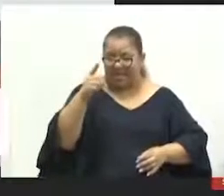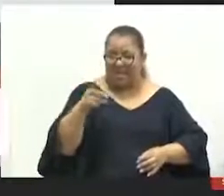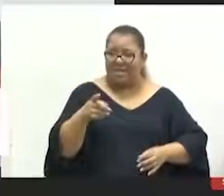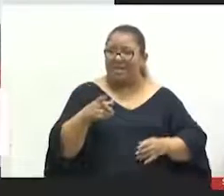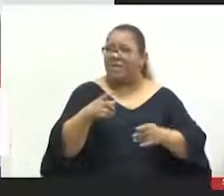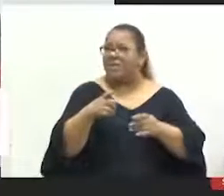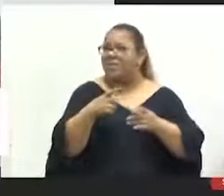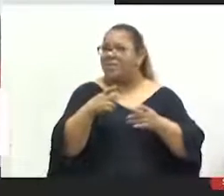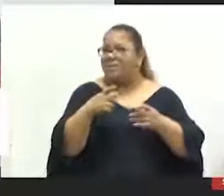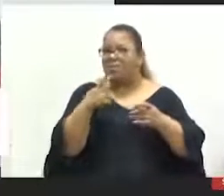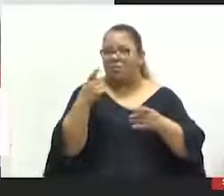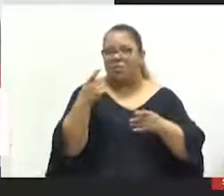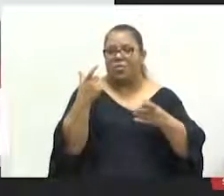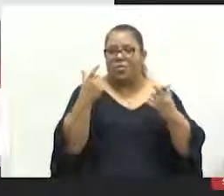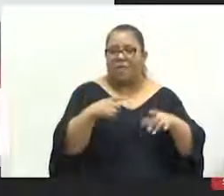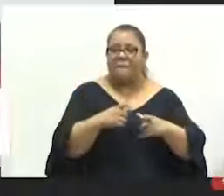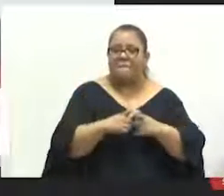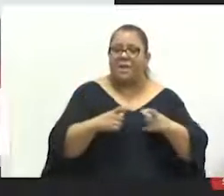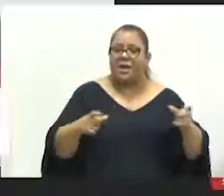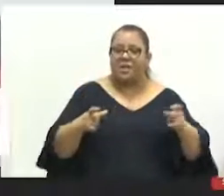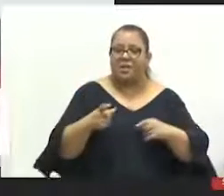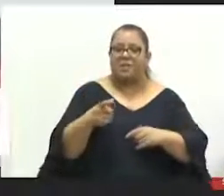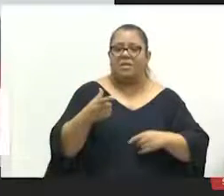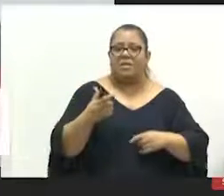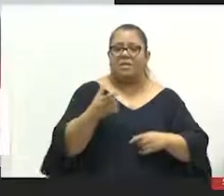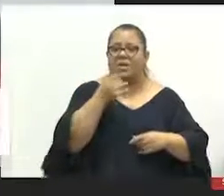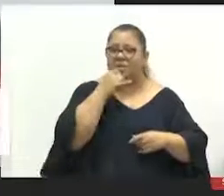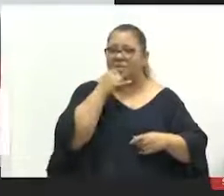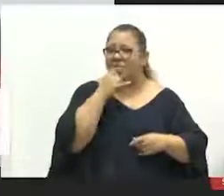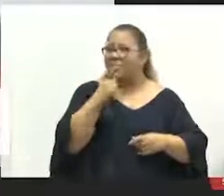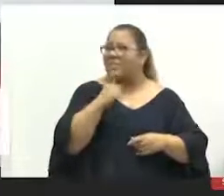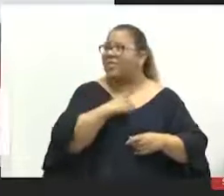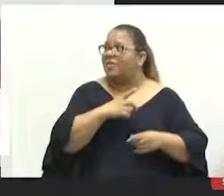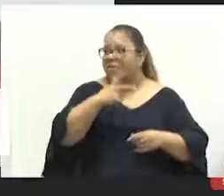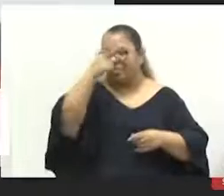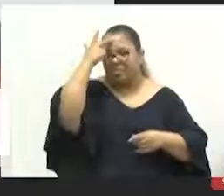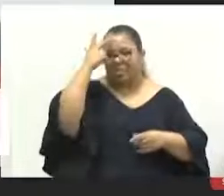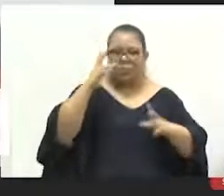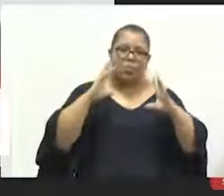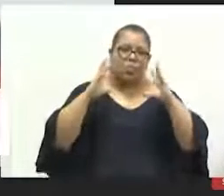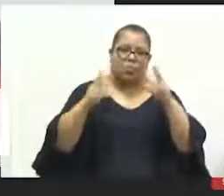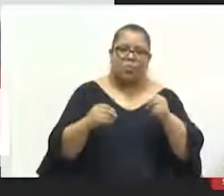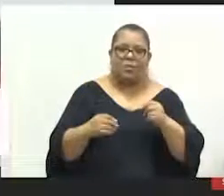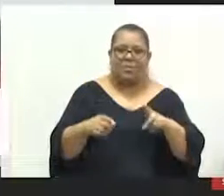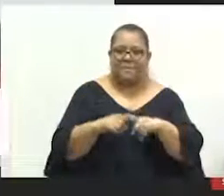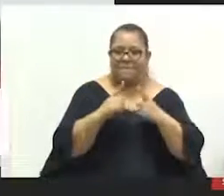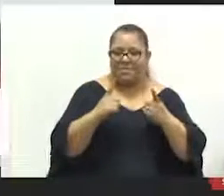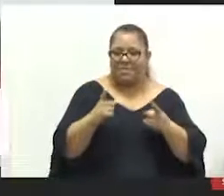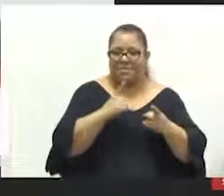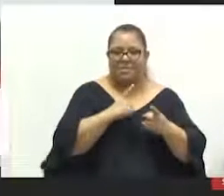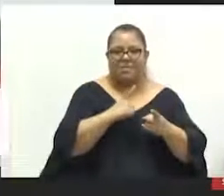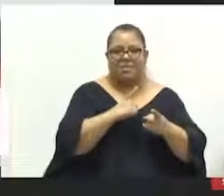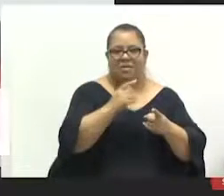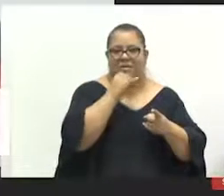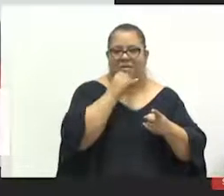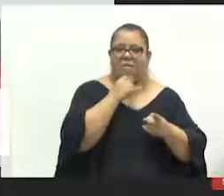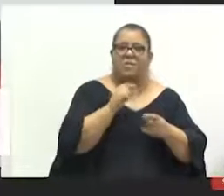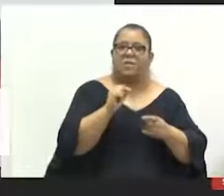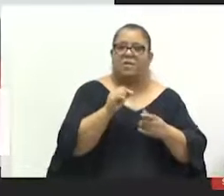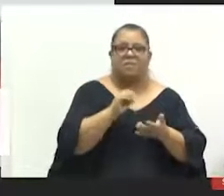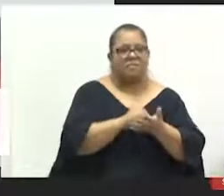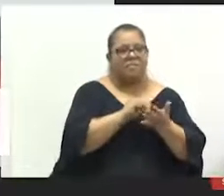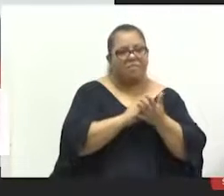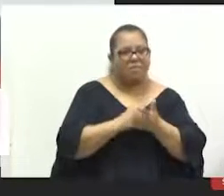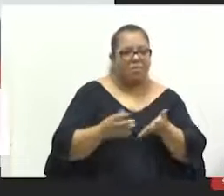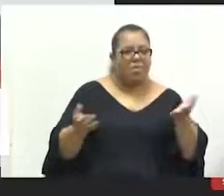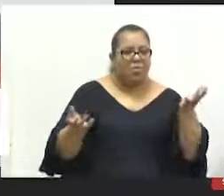que o número de mamógrafo no estado é suficiente para a população, segundo os parâmetros, mas ele está mal distribuído.